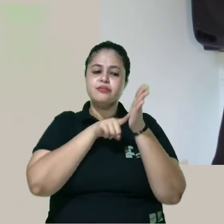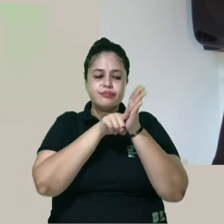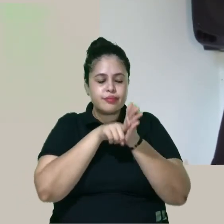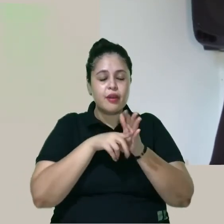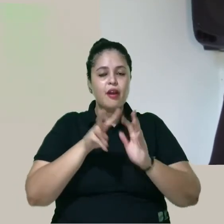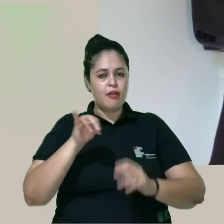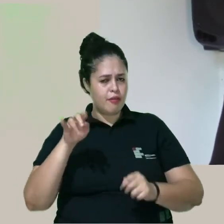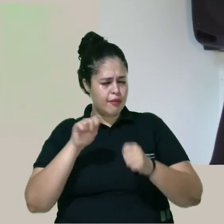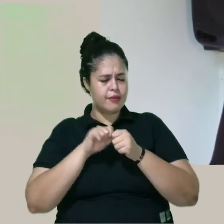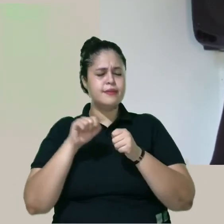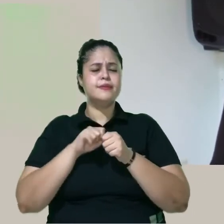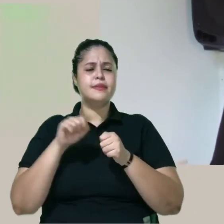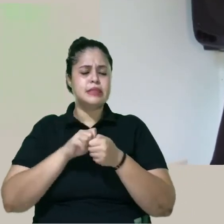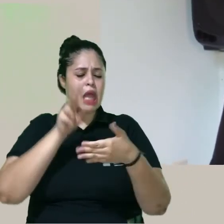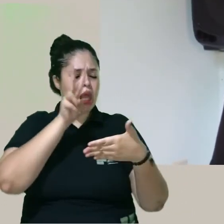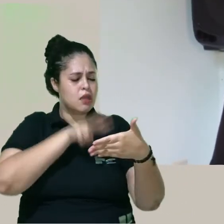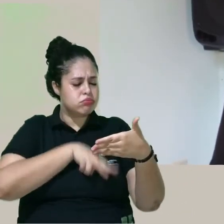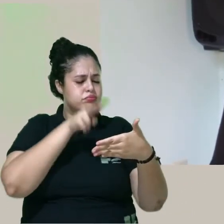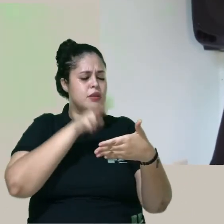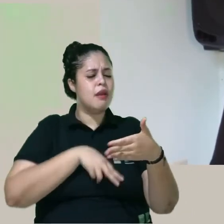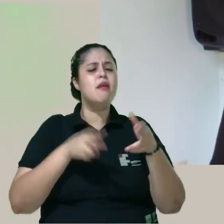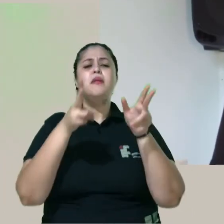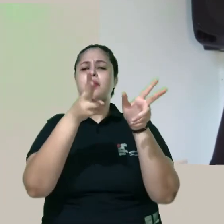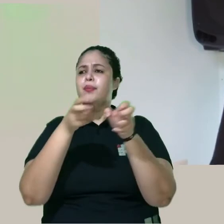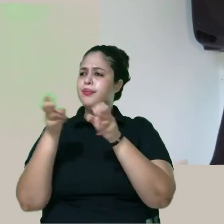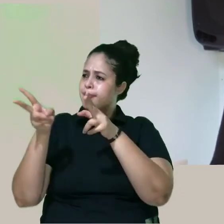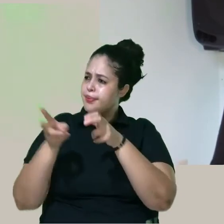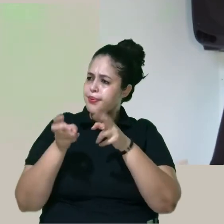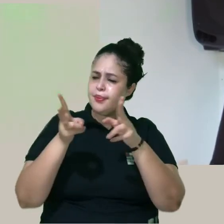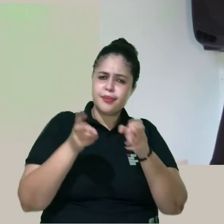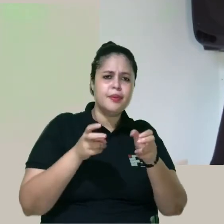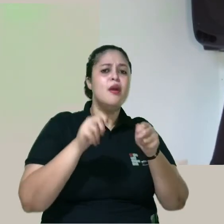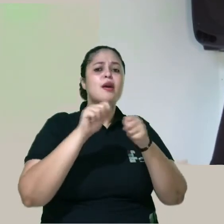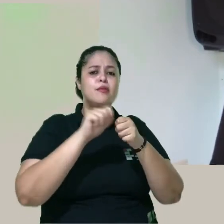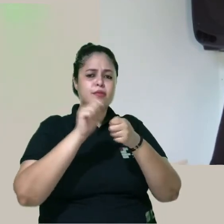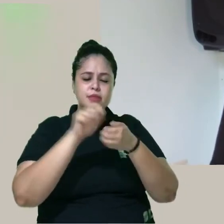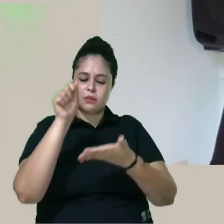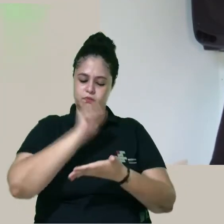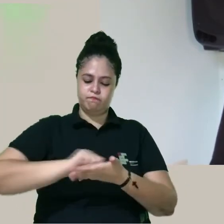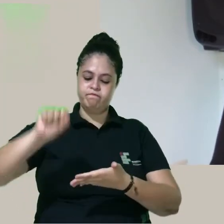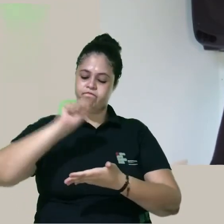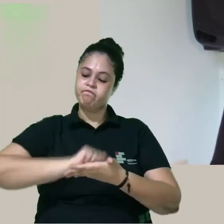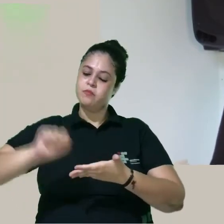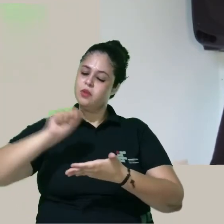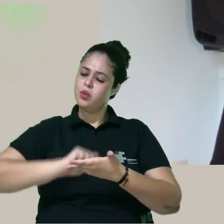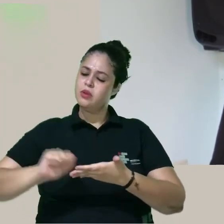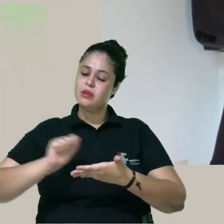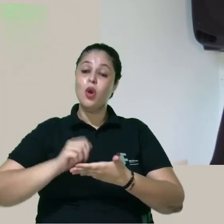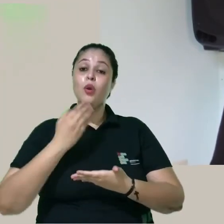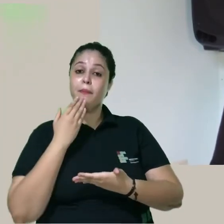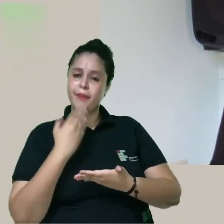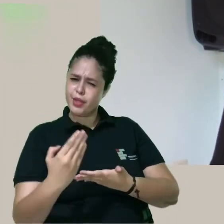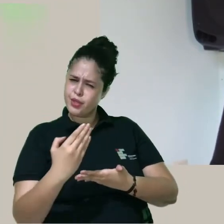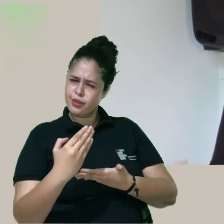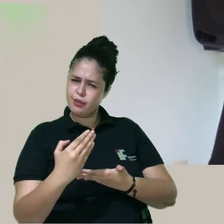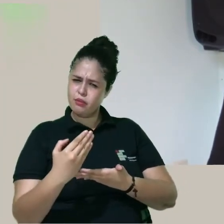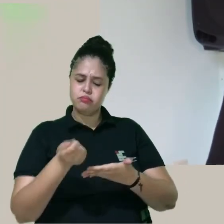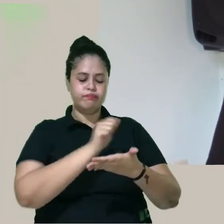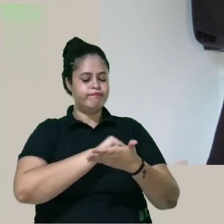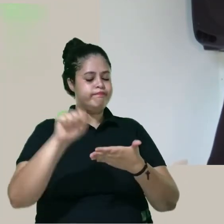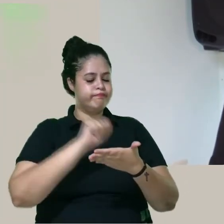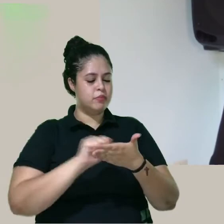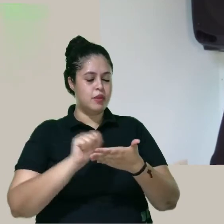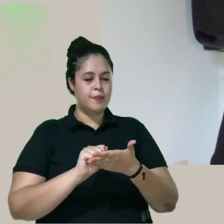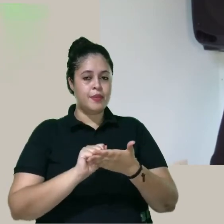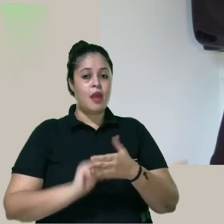vocês vão fazer essas análises, vão ler, vão observar e vão fazer as anotações que se pedem.